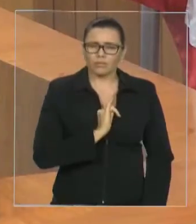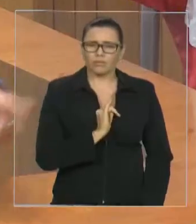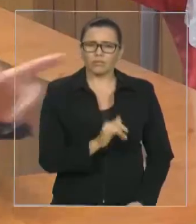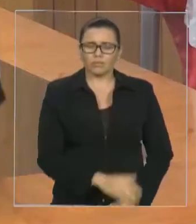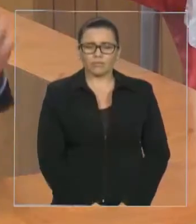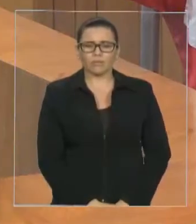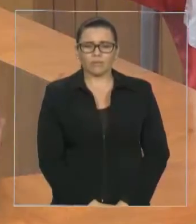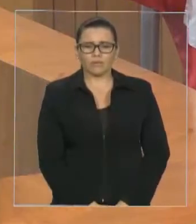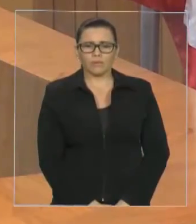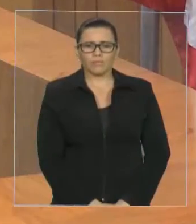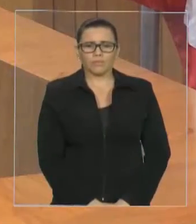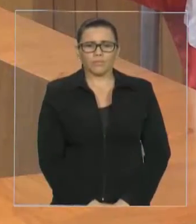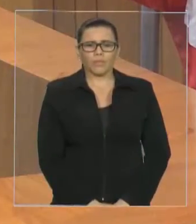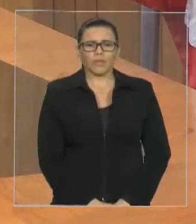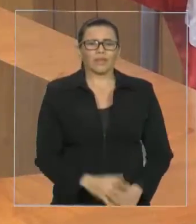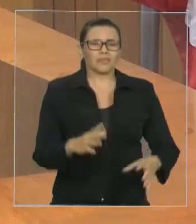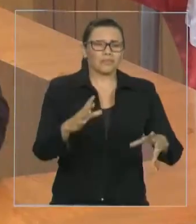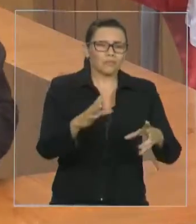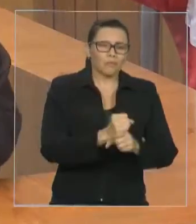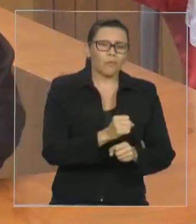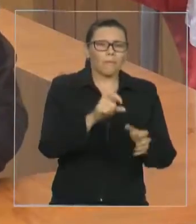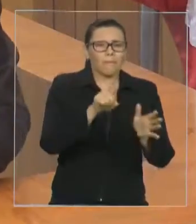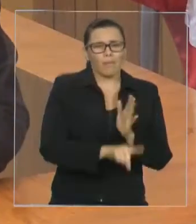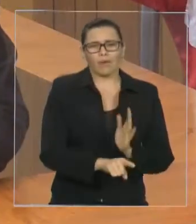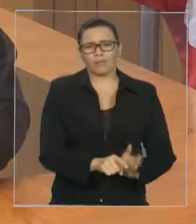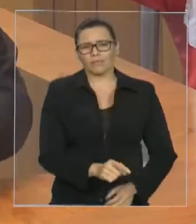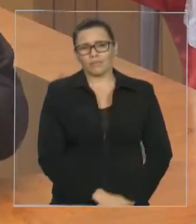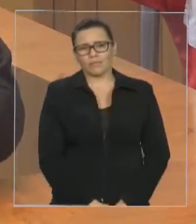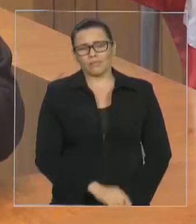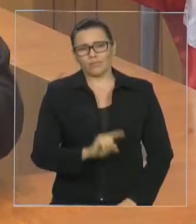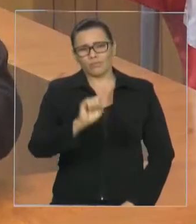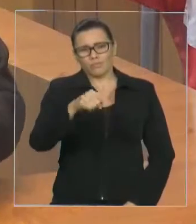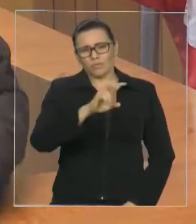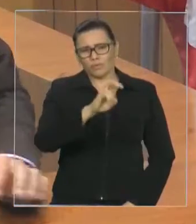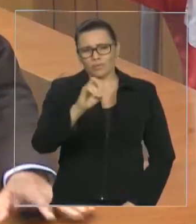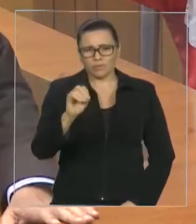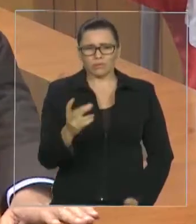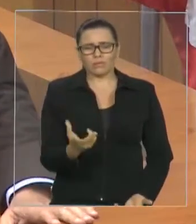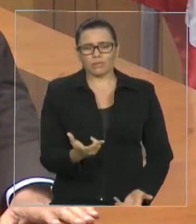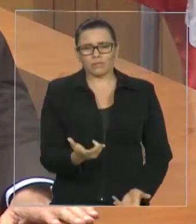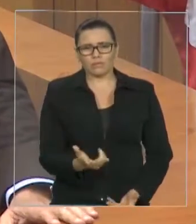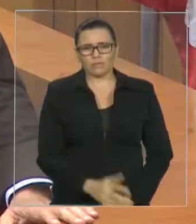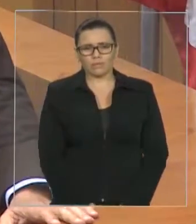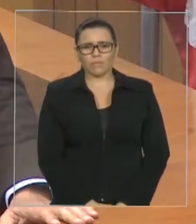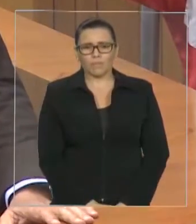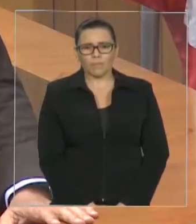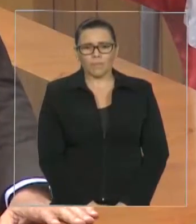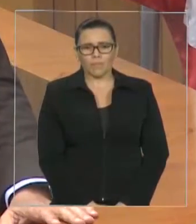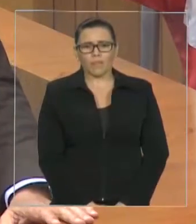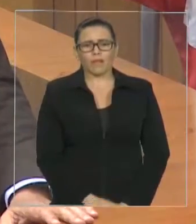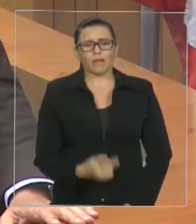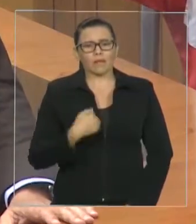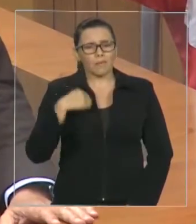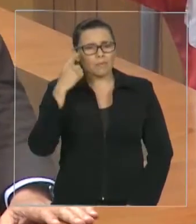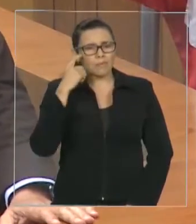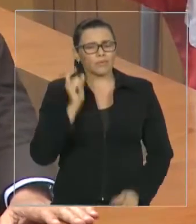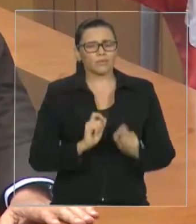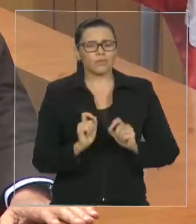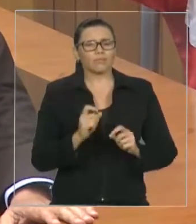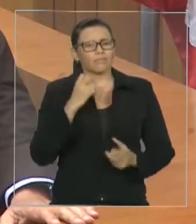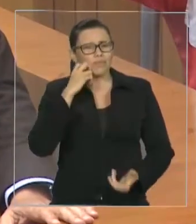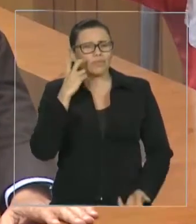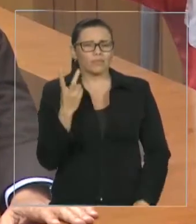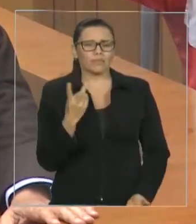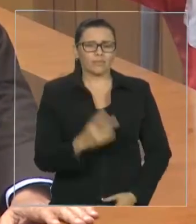federação, não para o futebol do Maranhão, para os times, para a federação. E esta federação vai ter que abrir as portas, janela,